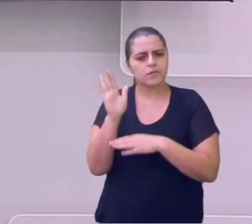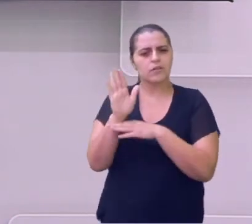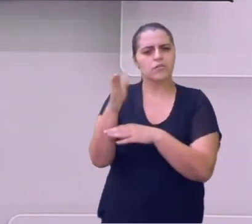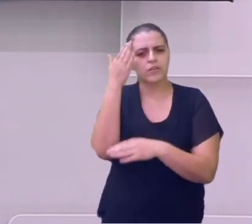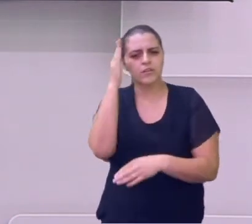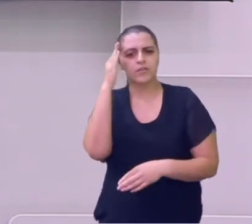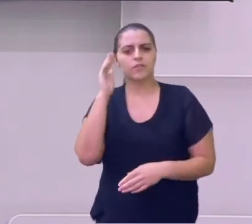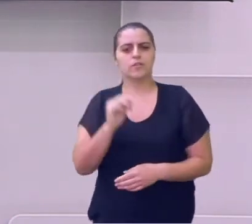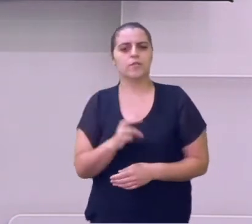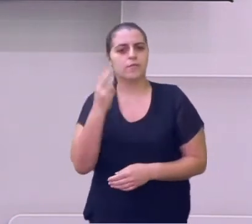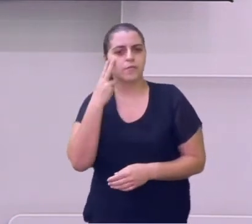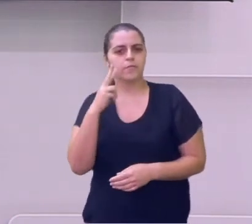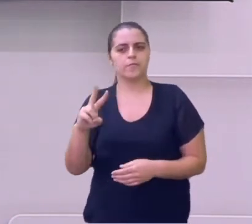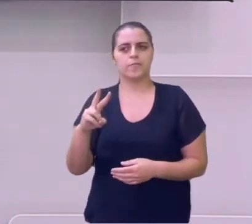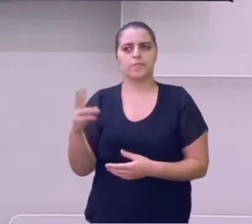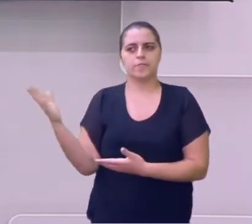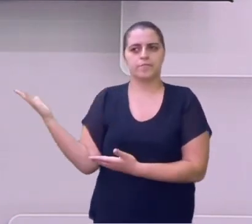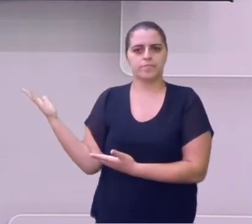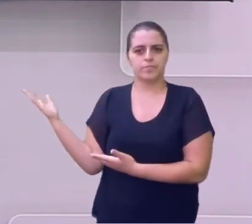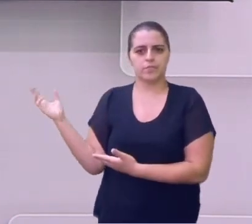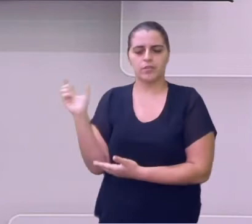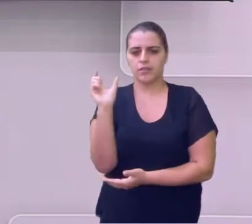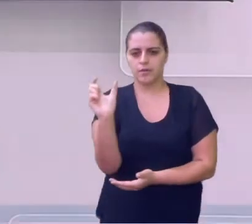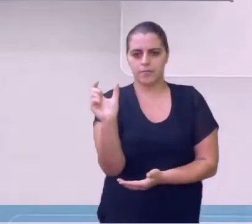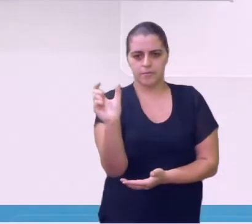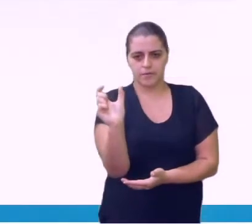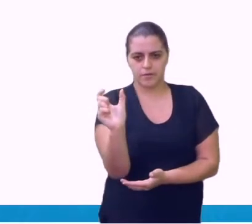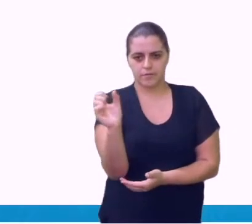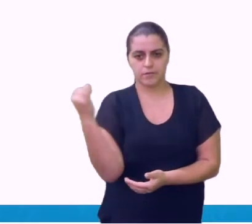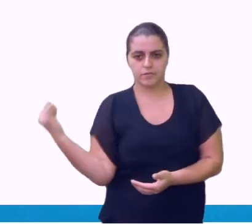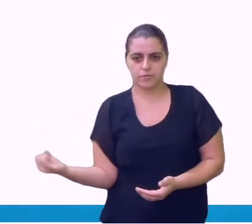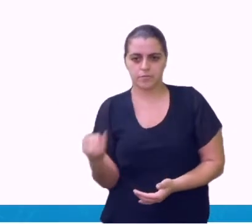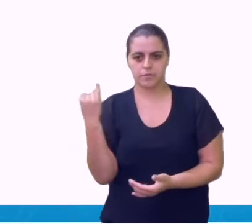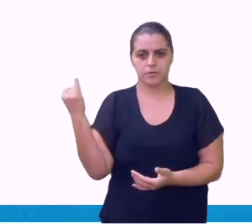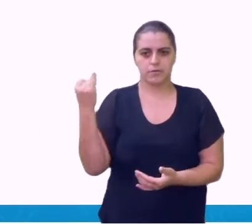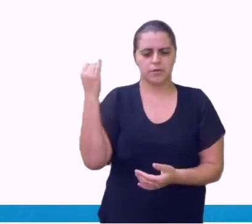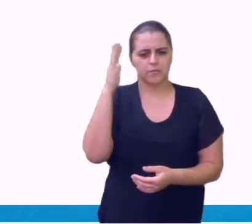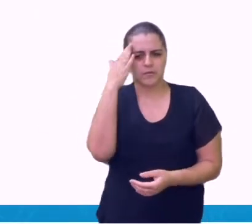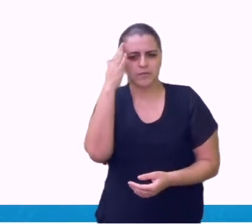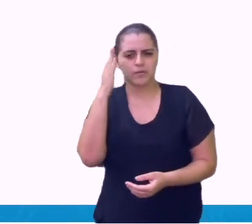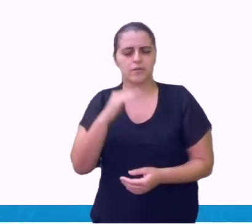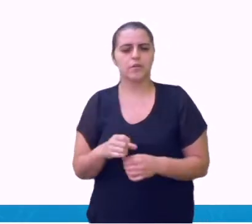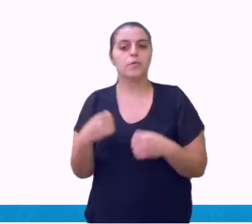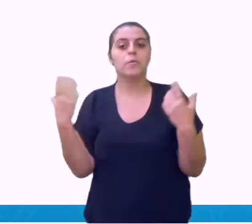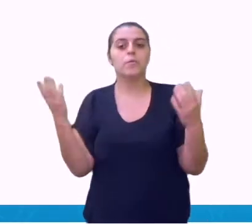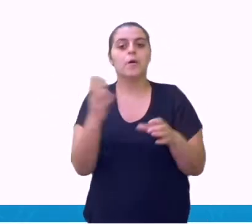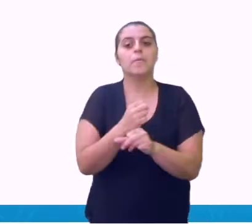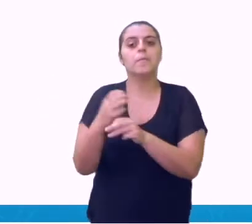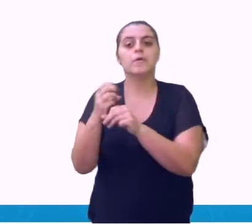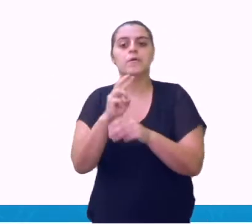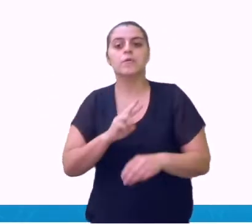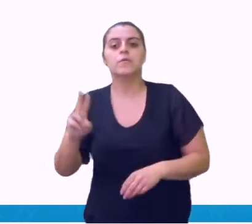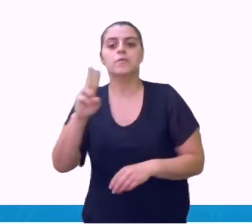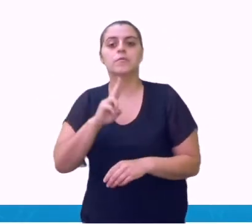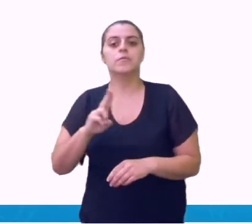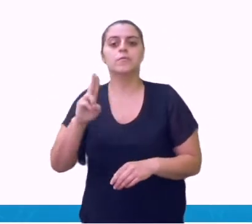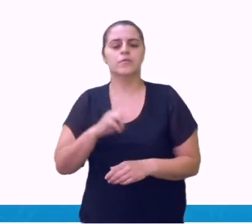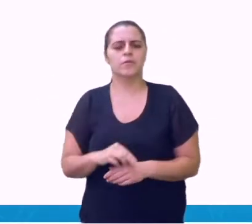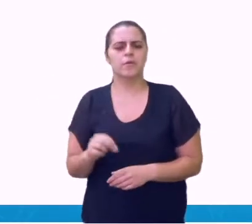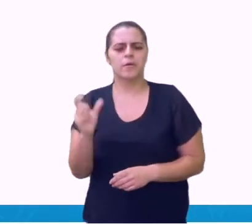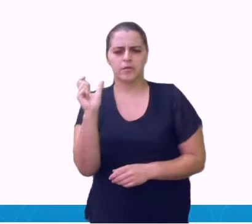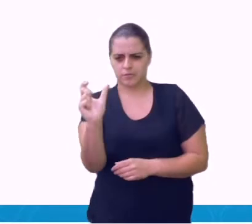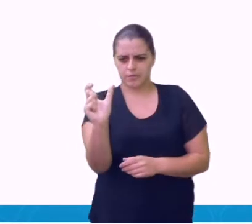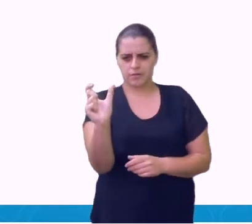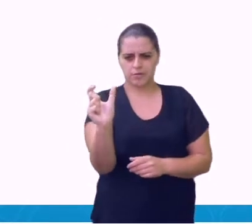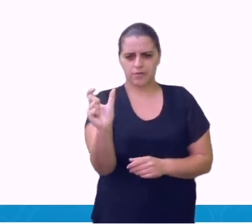identificar. Então, vamos lá, ó. Palavras-chave para definir qual operação usar. Então, algumas